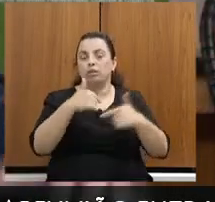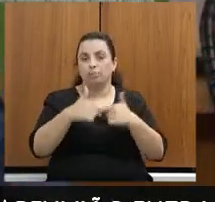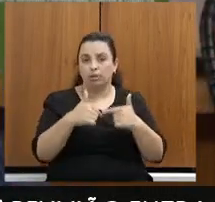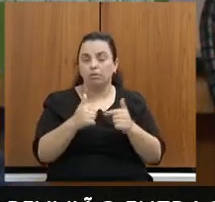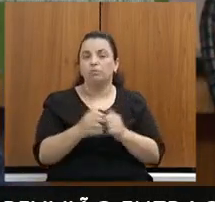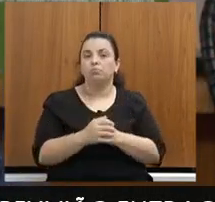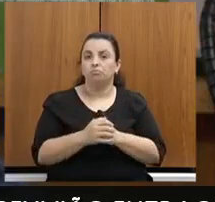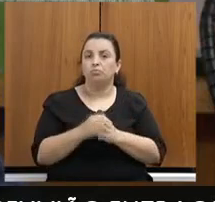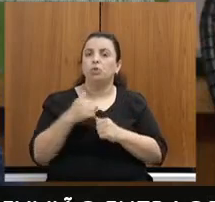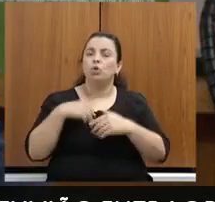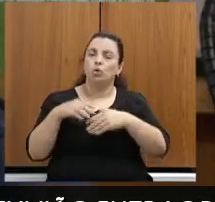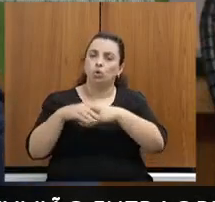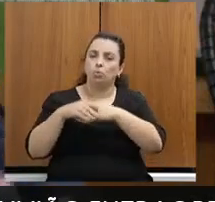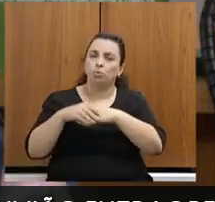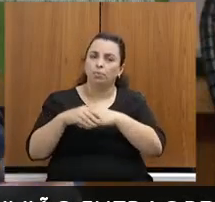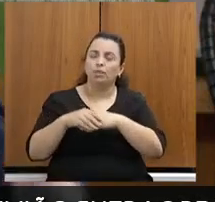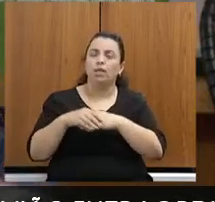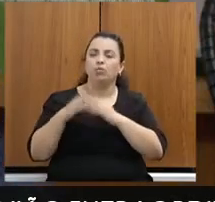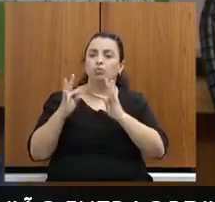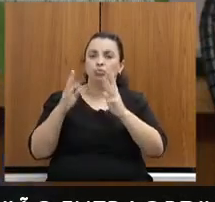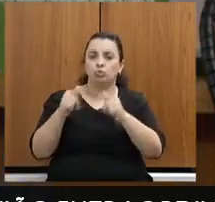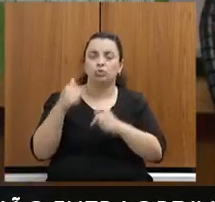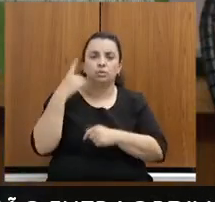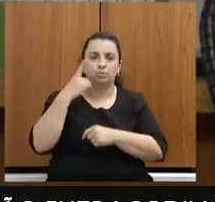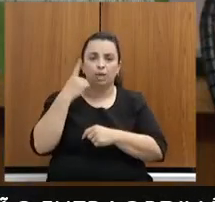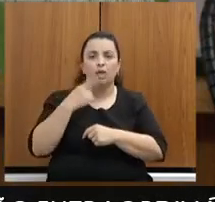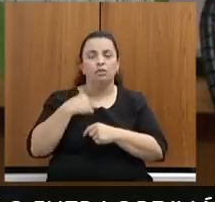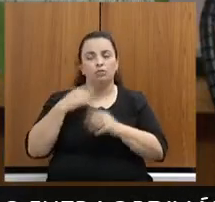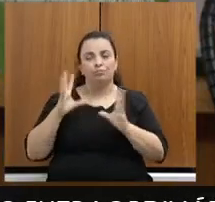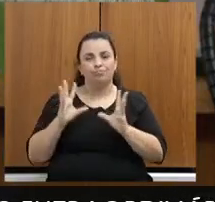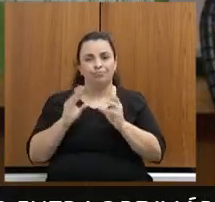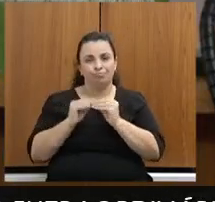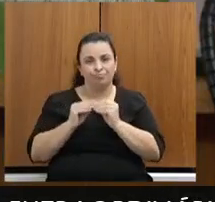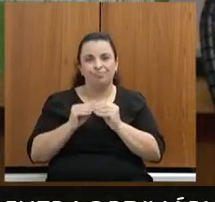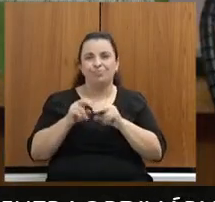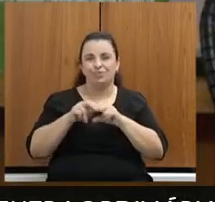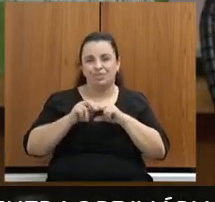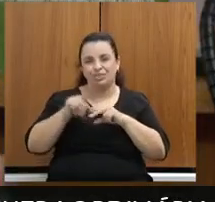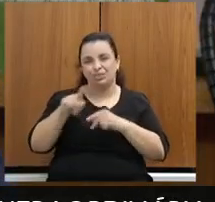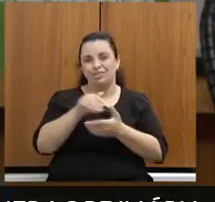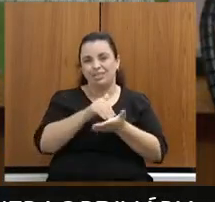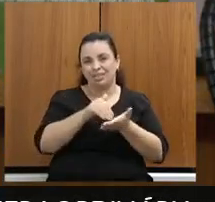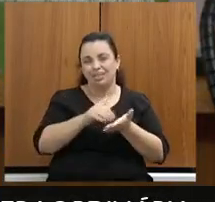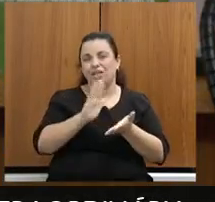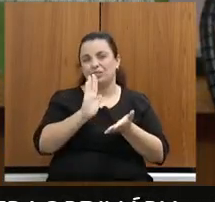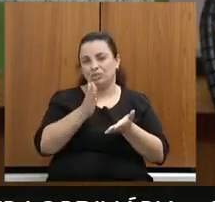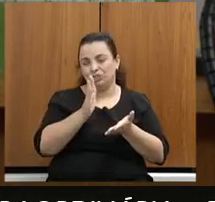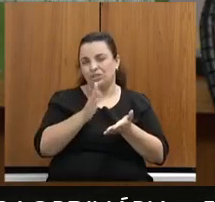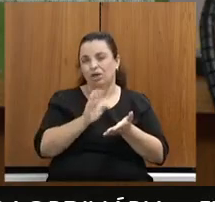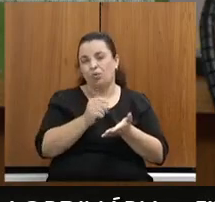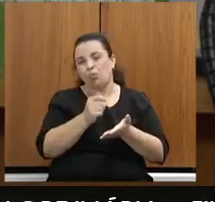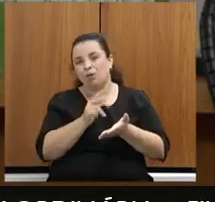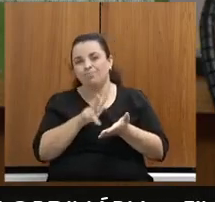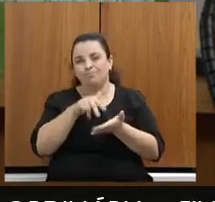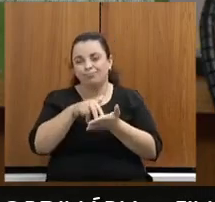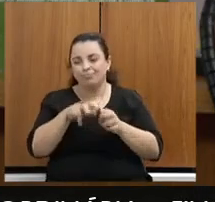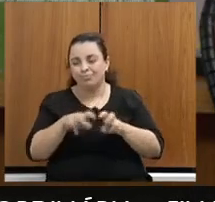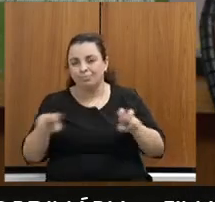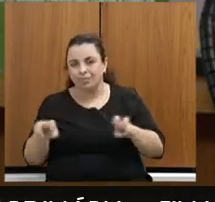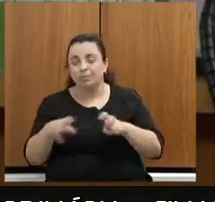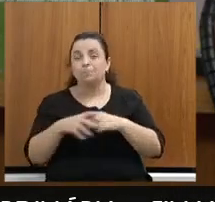nossos deputados você em breve por causa do tempo do secretário já tá aqui embaixo já quase subindo